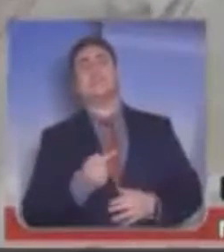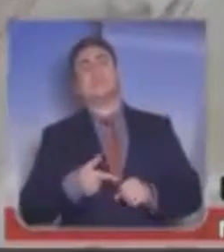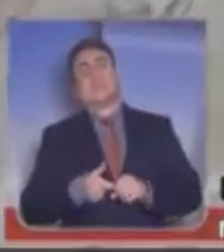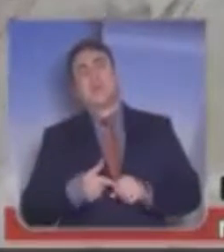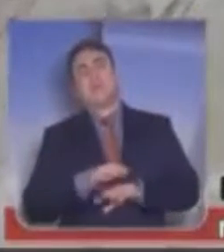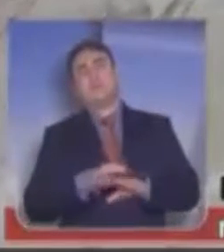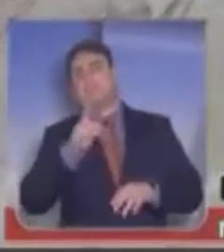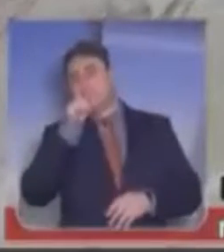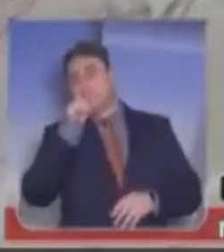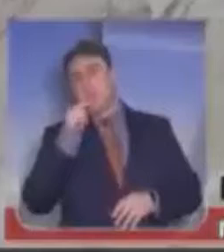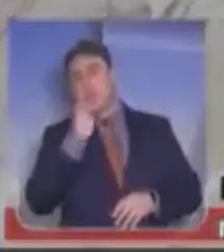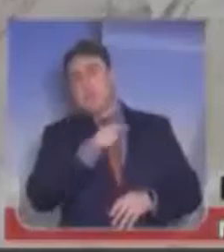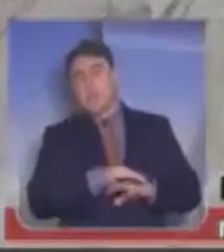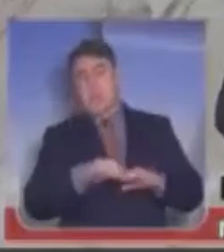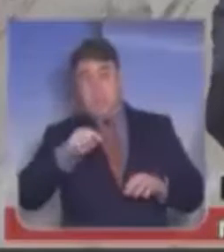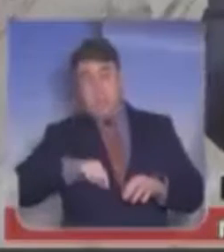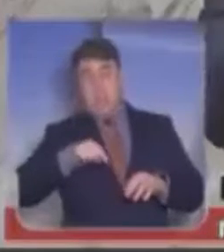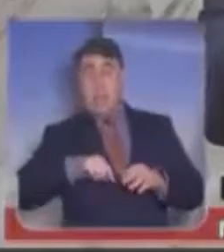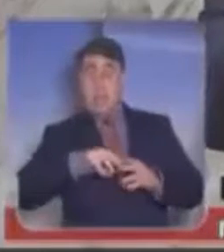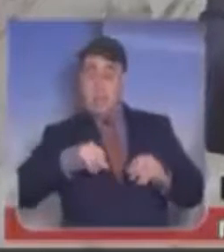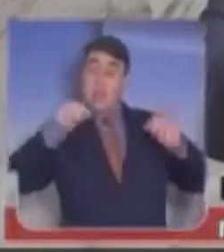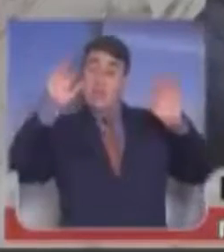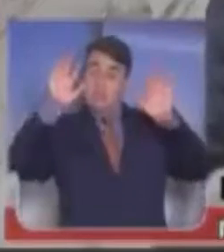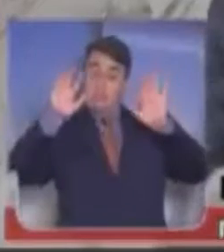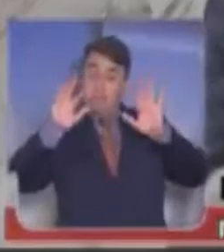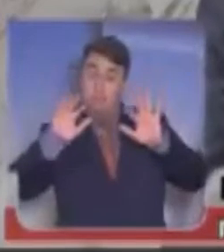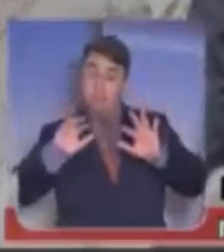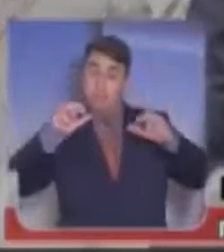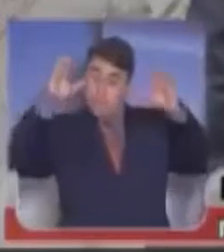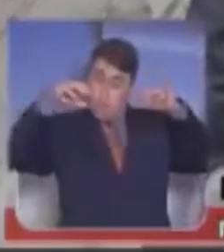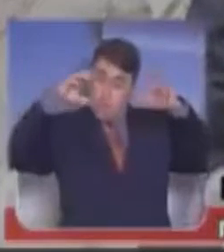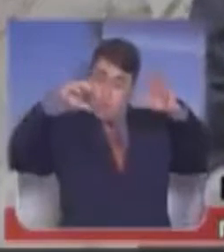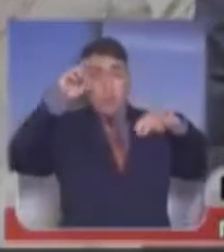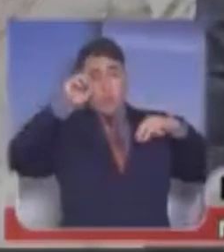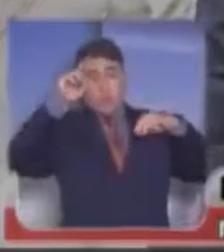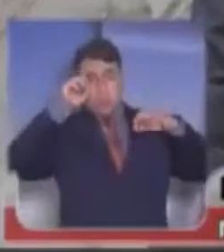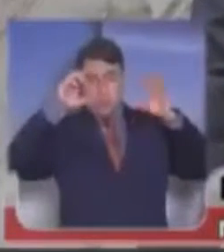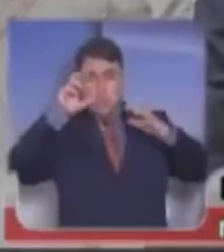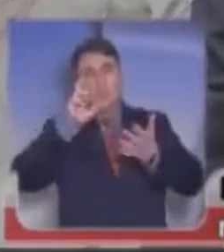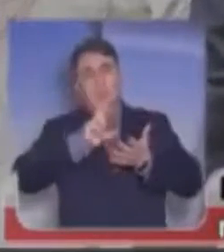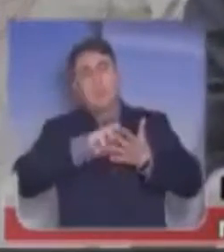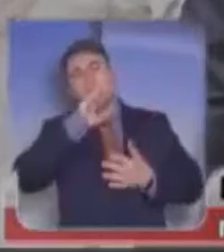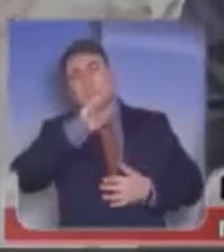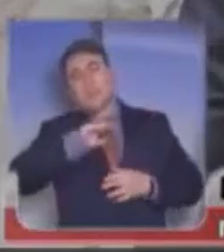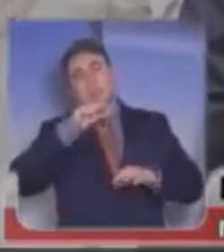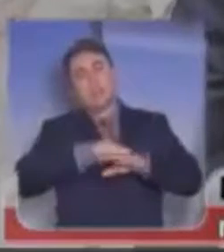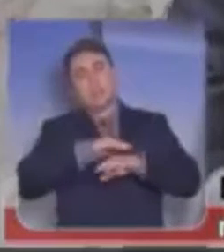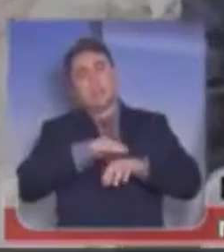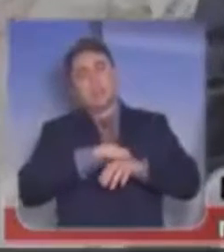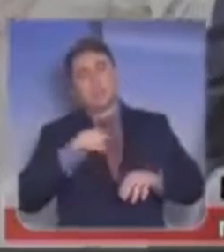em são paulo a terra da garoa lugar abençoado por deus chove todo dia chove de manhã chove à tarde e à noite